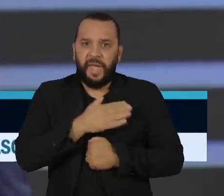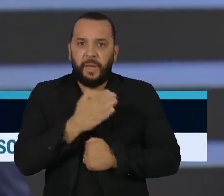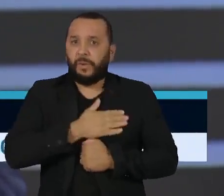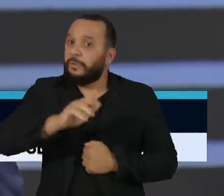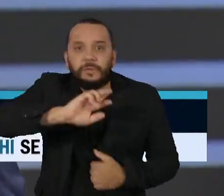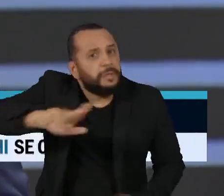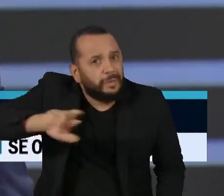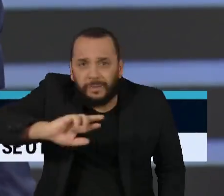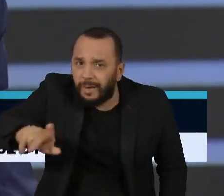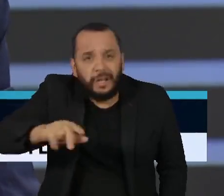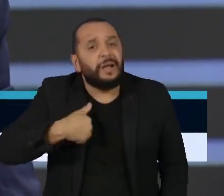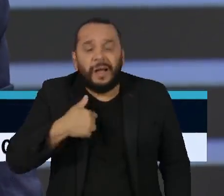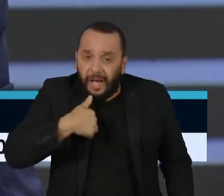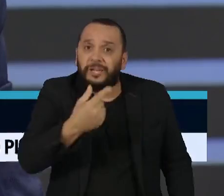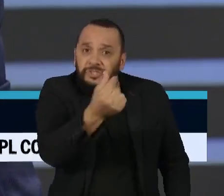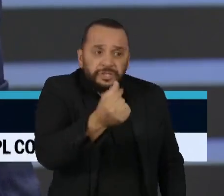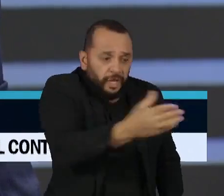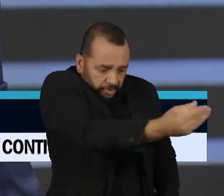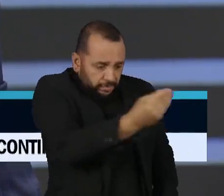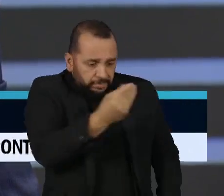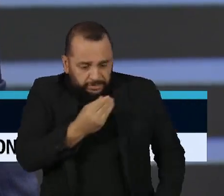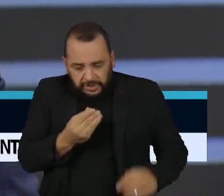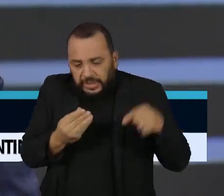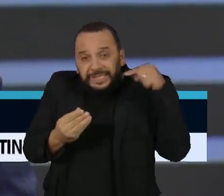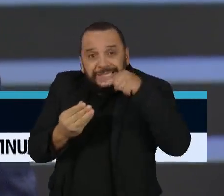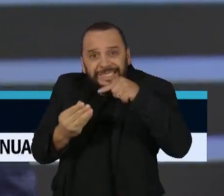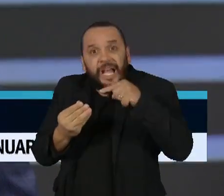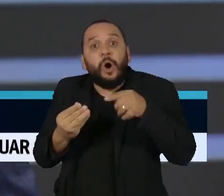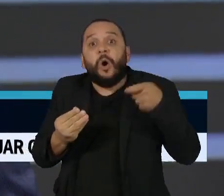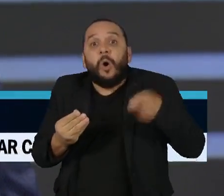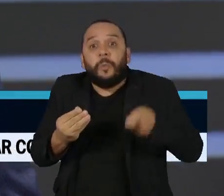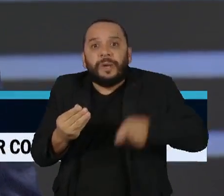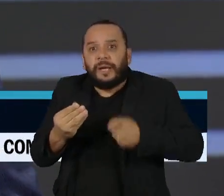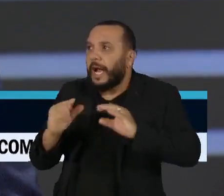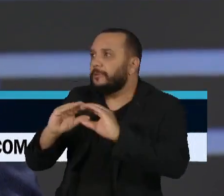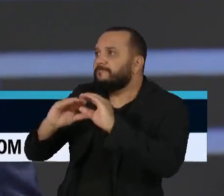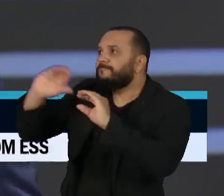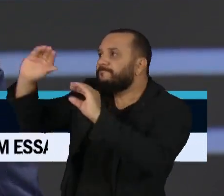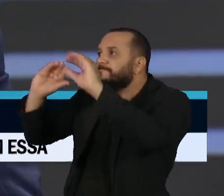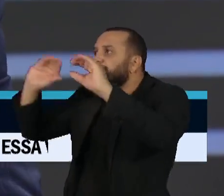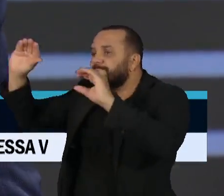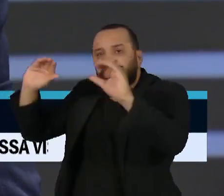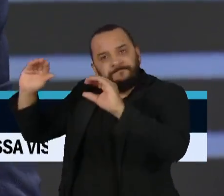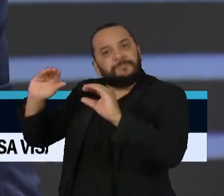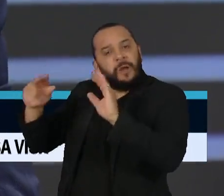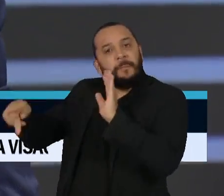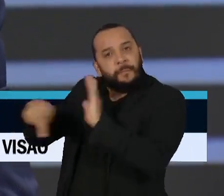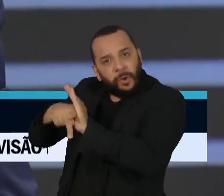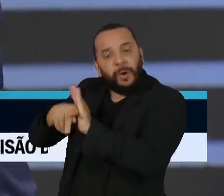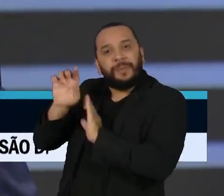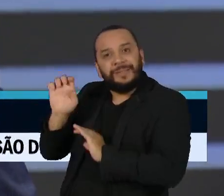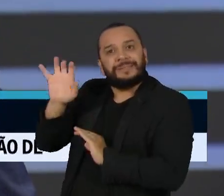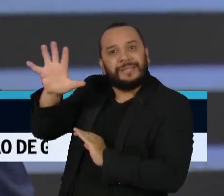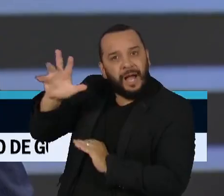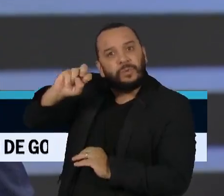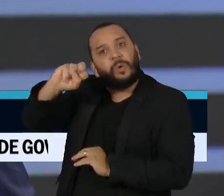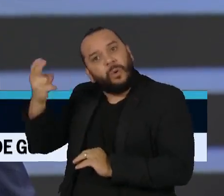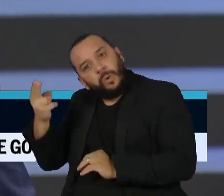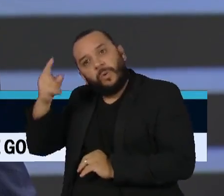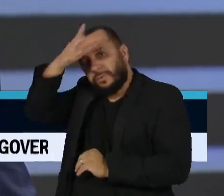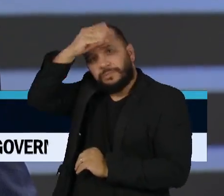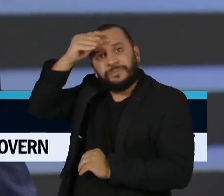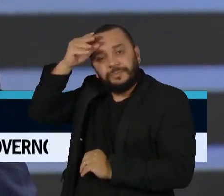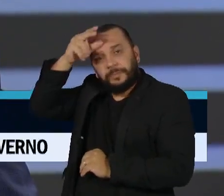isso. São emendas para sua base eleitoral. São obras públicas que lá são realizadas. Ao bater sempre nessa tecla, a